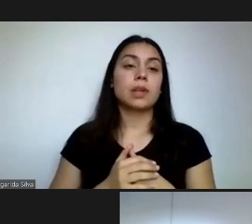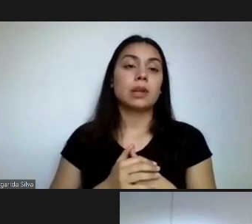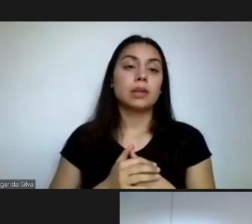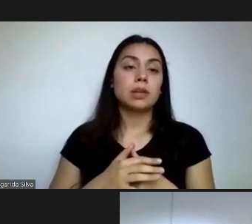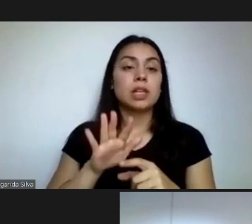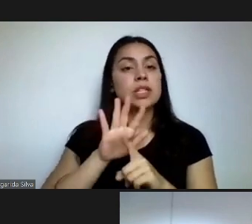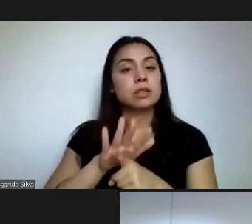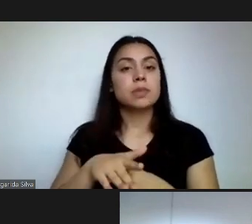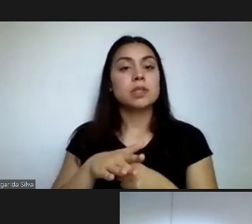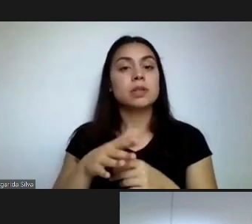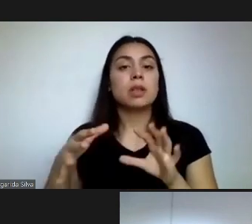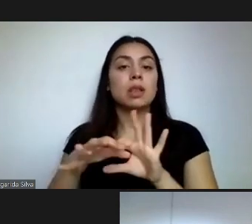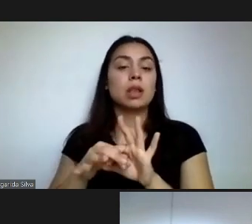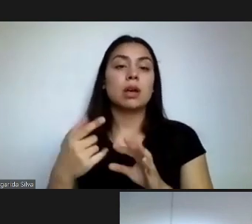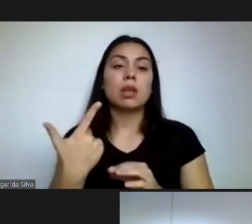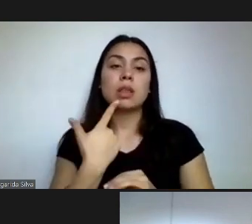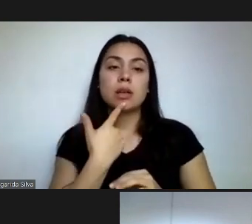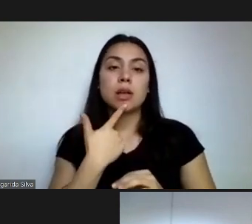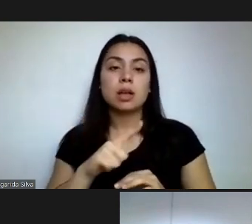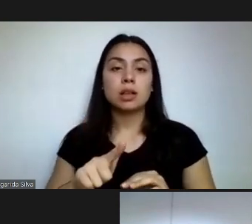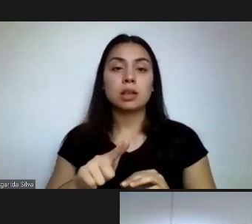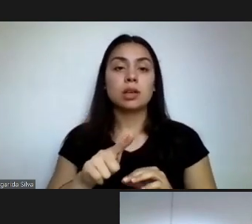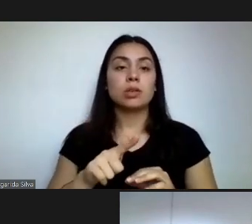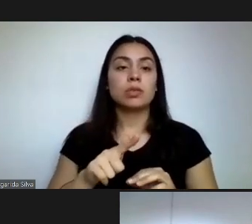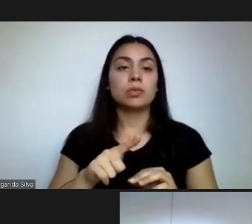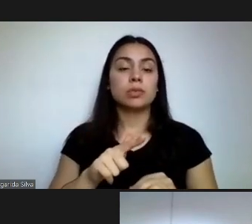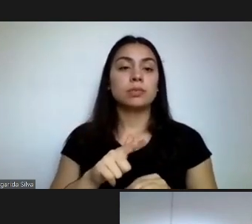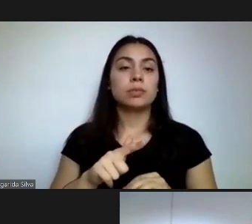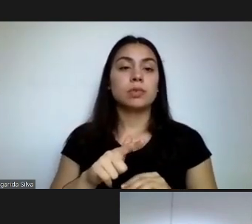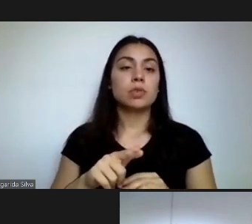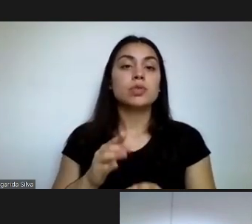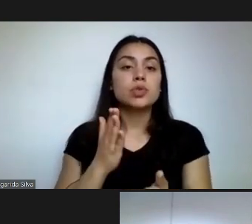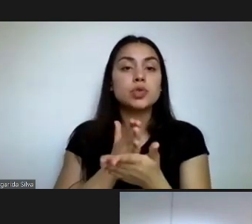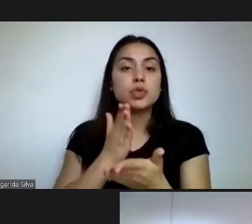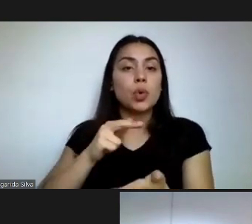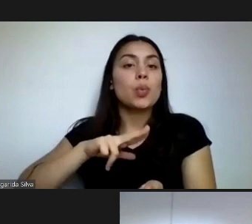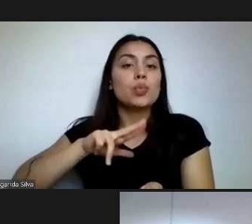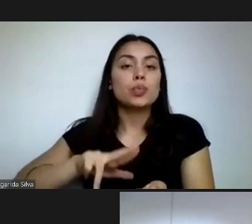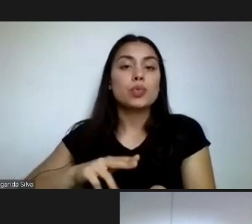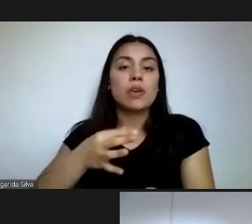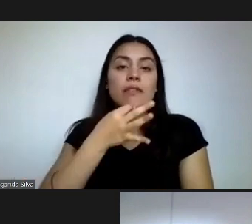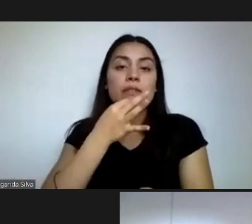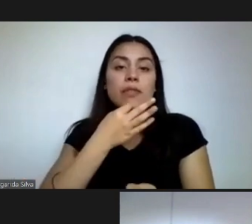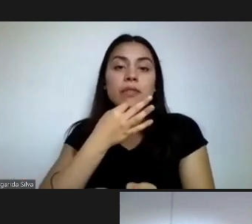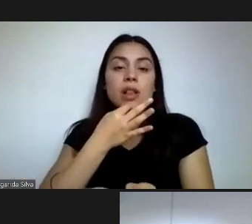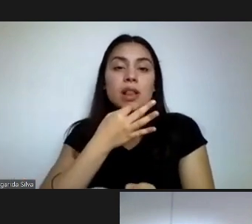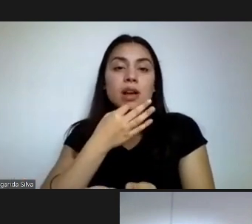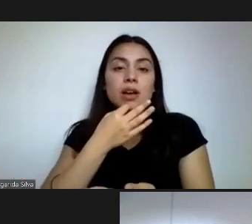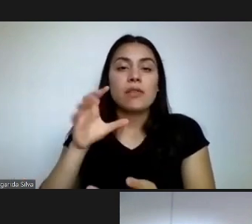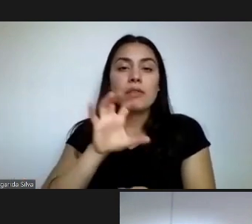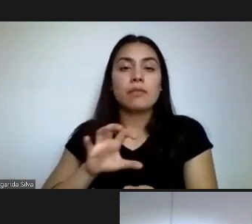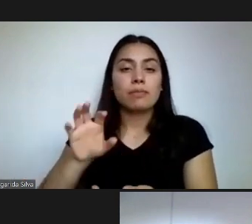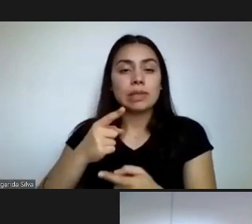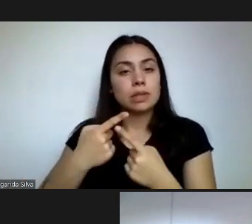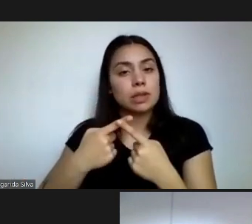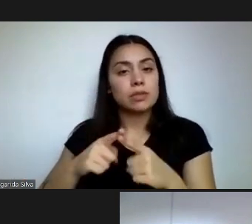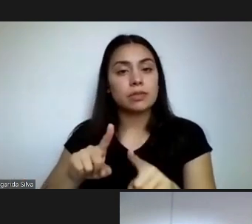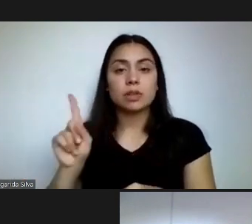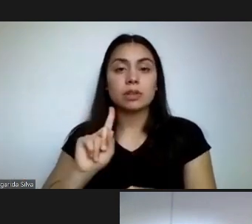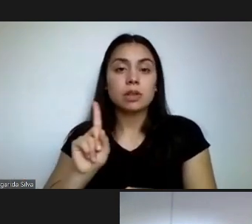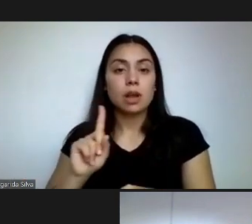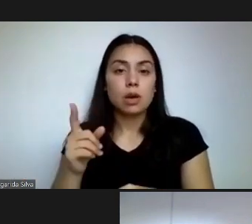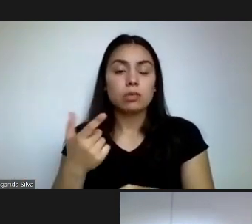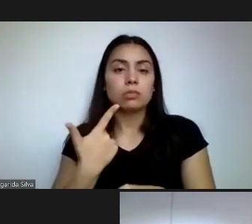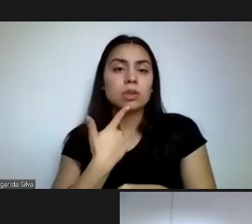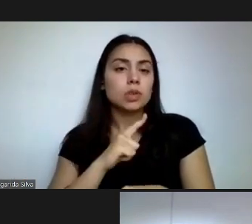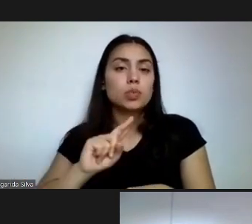é reflexo da língua da variedade do português de Portugal, não é? Ainda não existe uma padronização, independentemente da